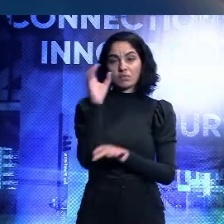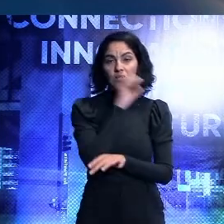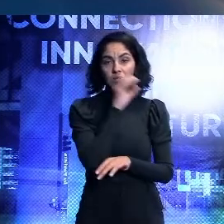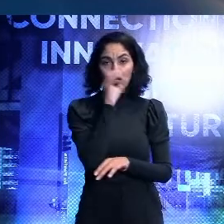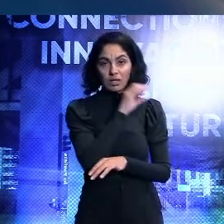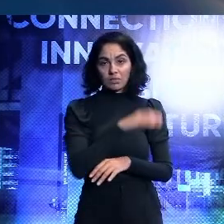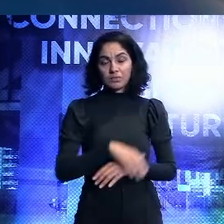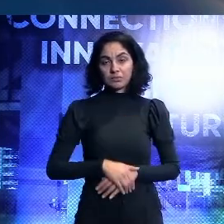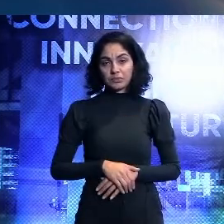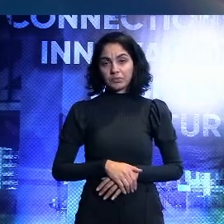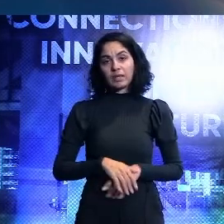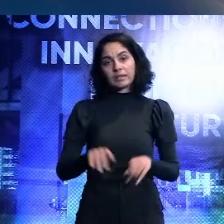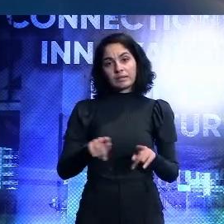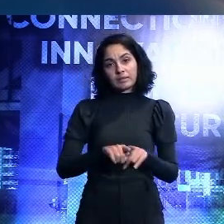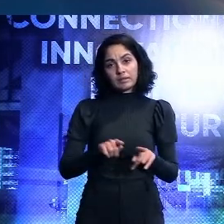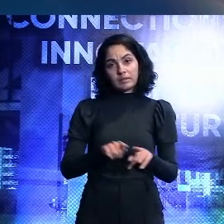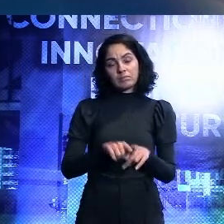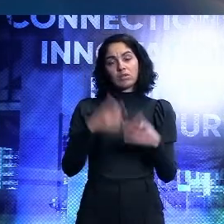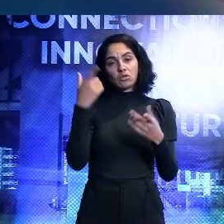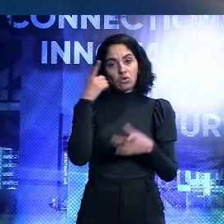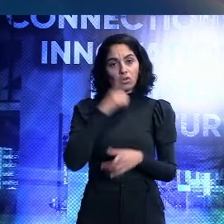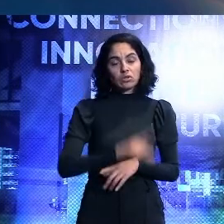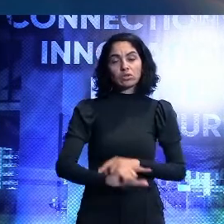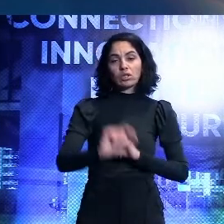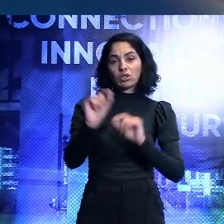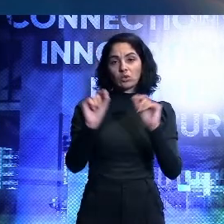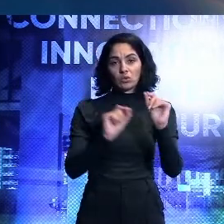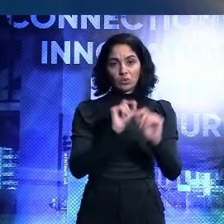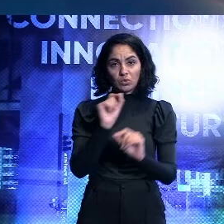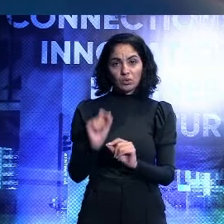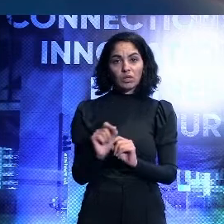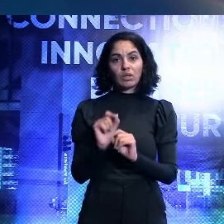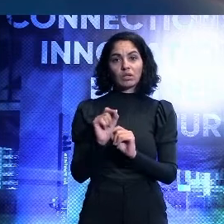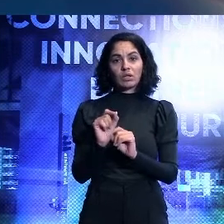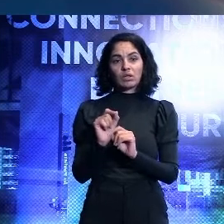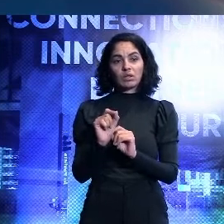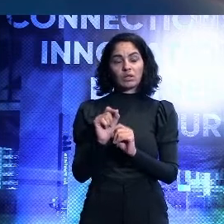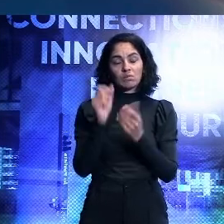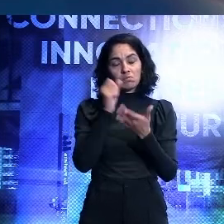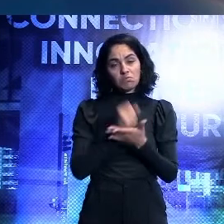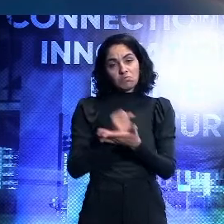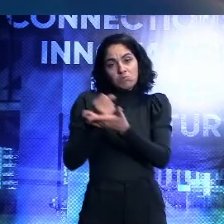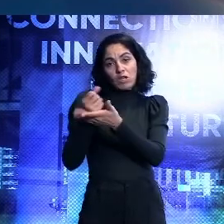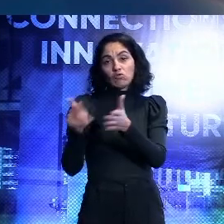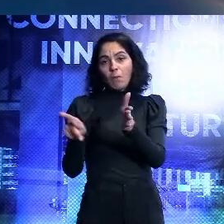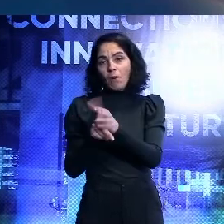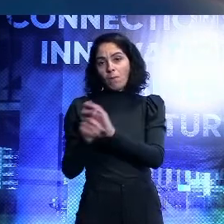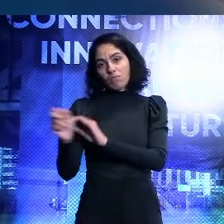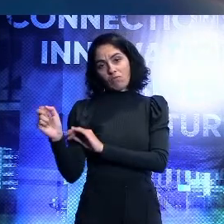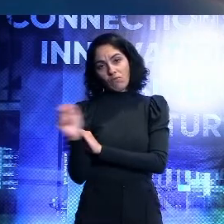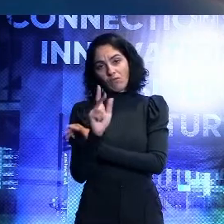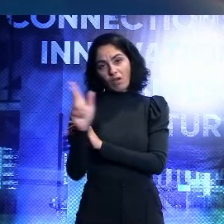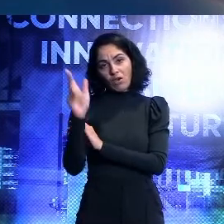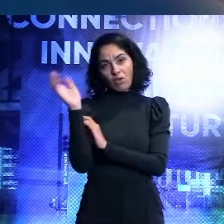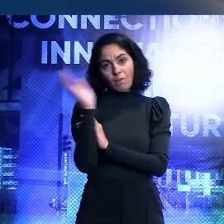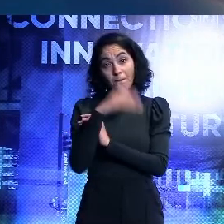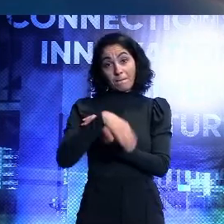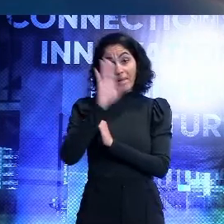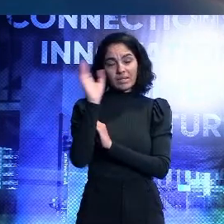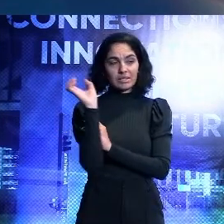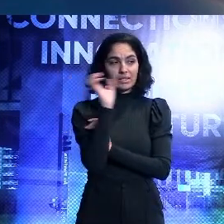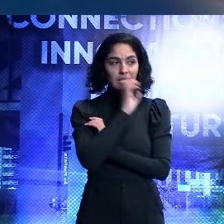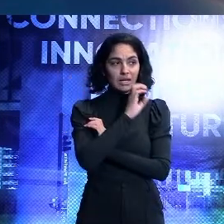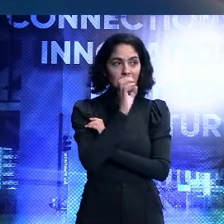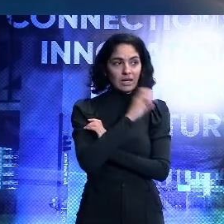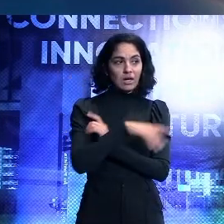por consequência, você pode ter o risco de entregar valor mais rápido também, sem dúvida alguma. Se você diz que